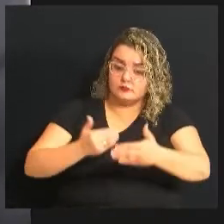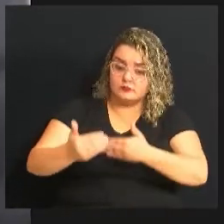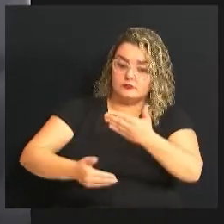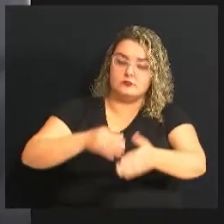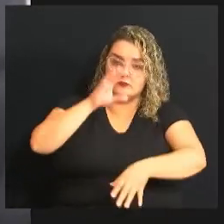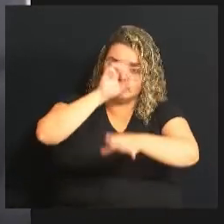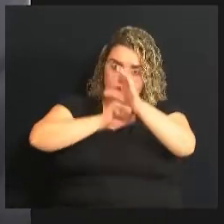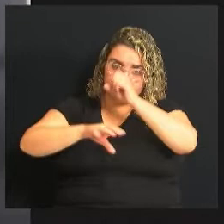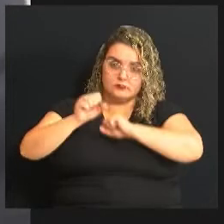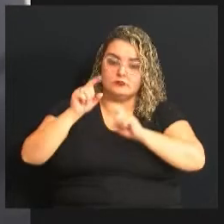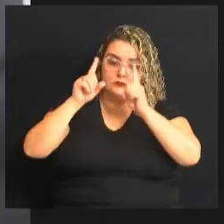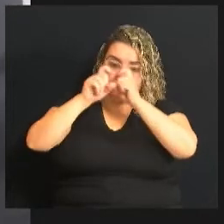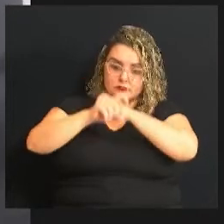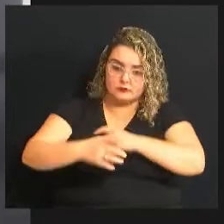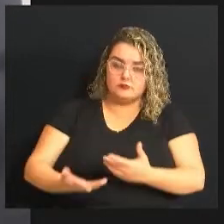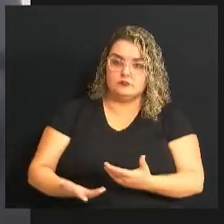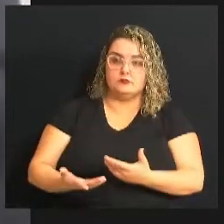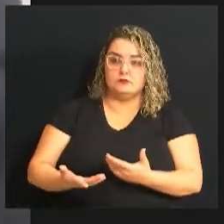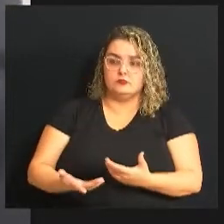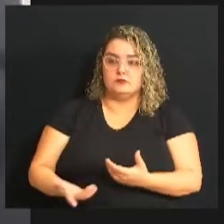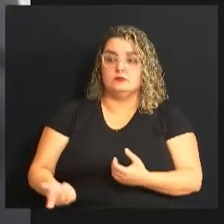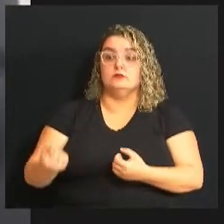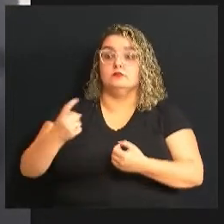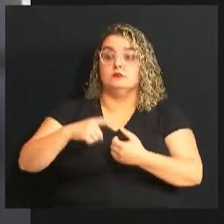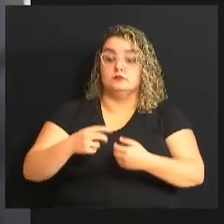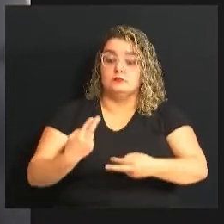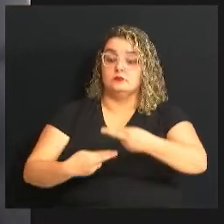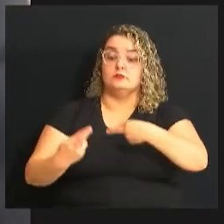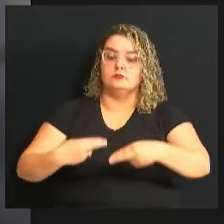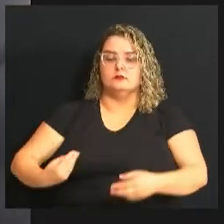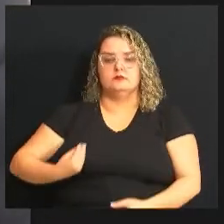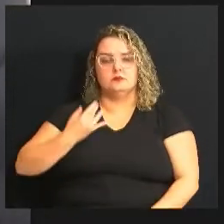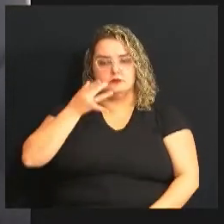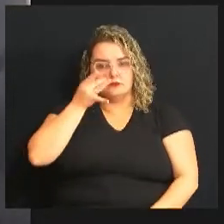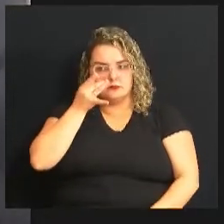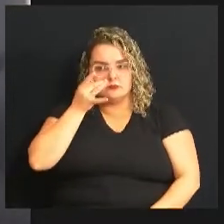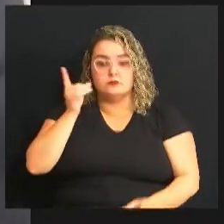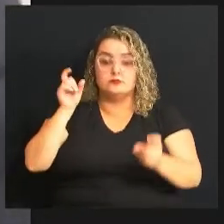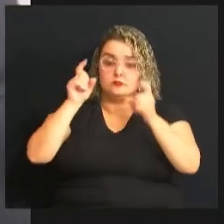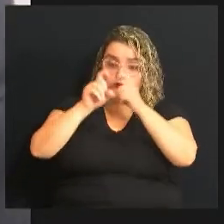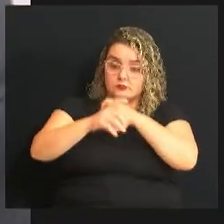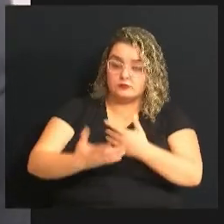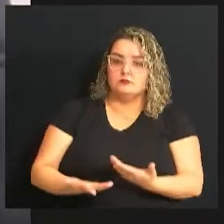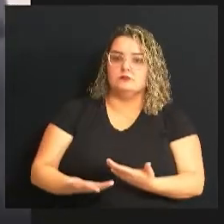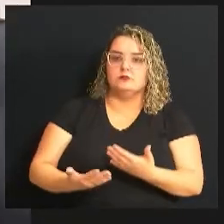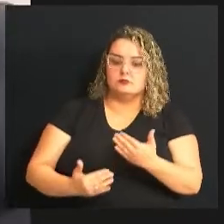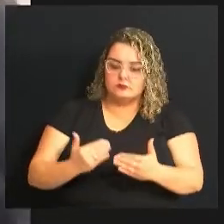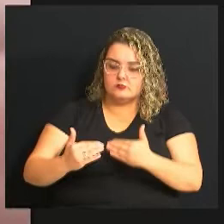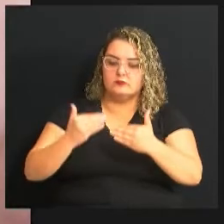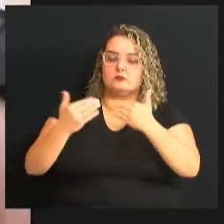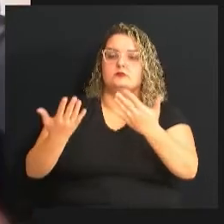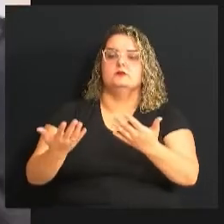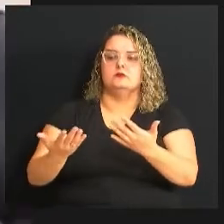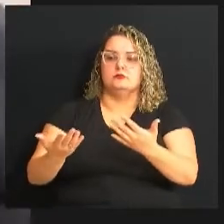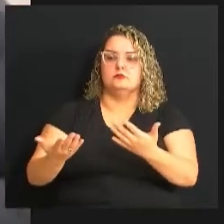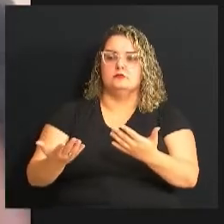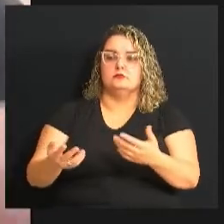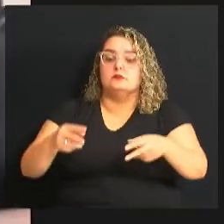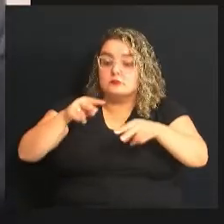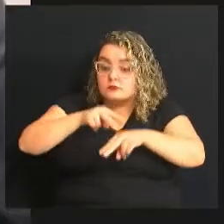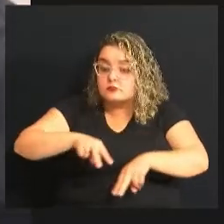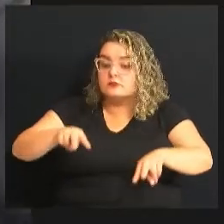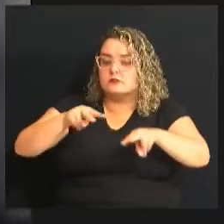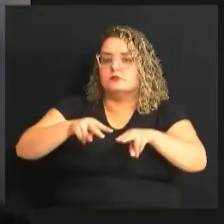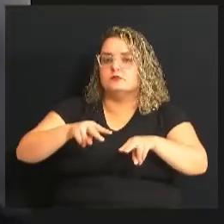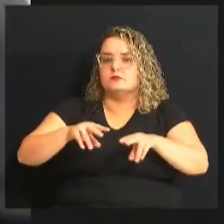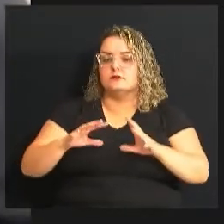com dificuldade em retomar essa relação presencial, estão com dificuldade na construção do aspecto do